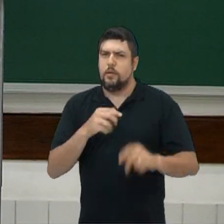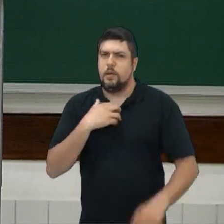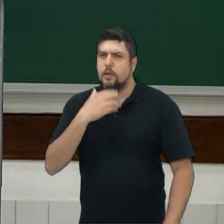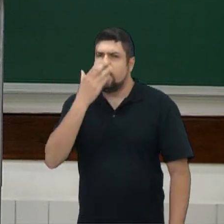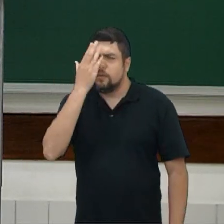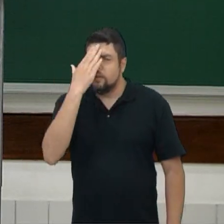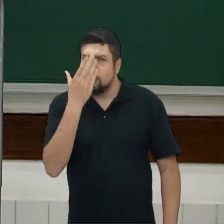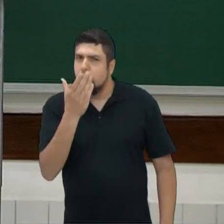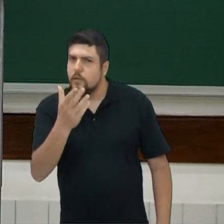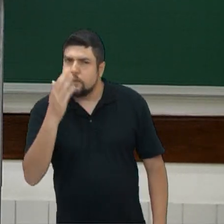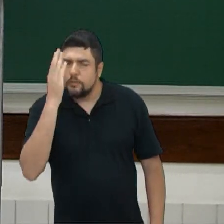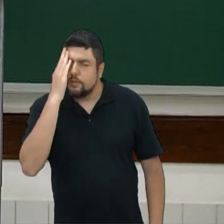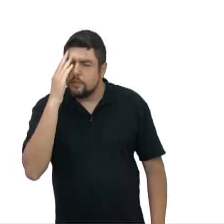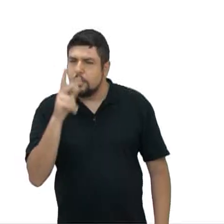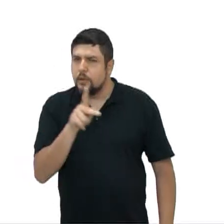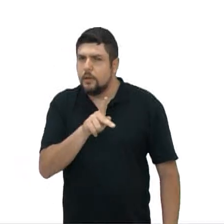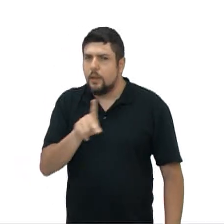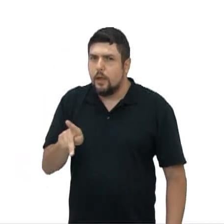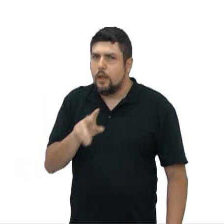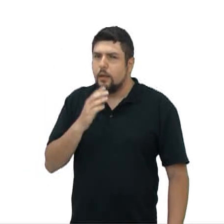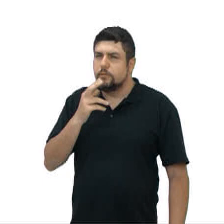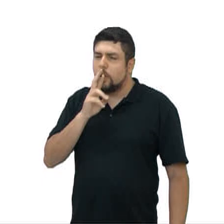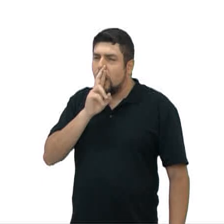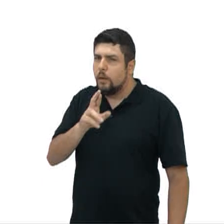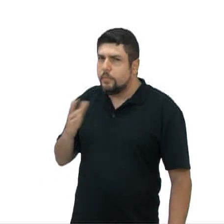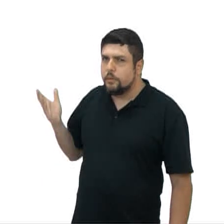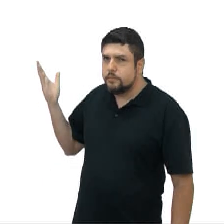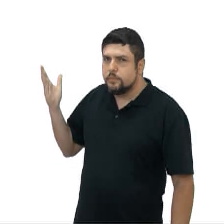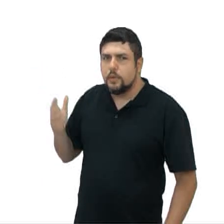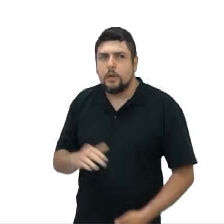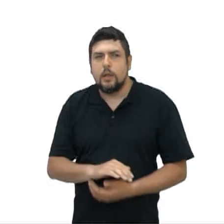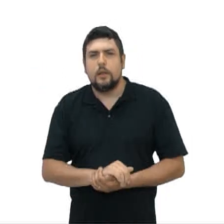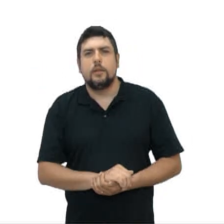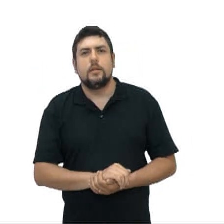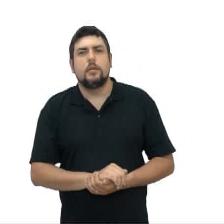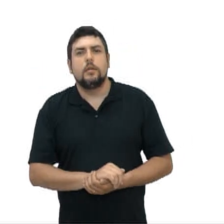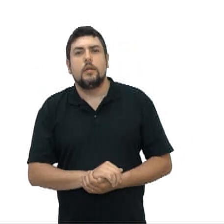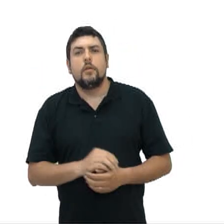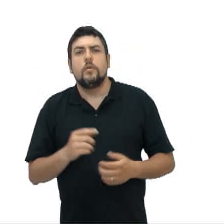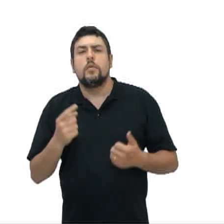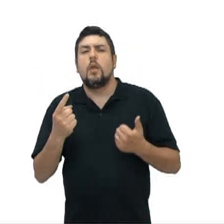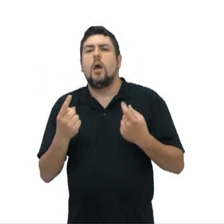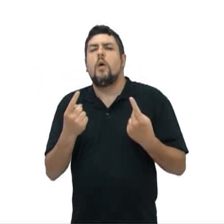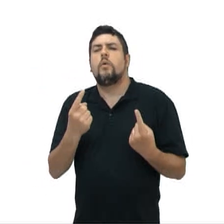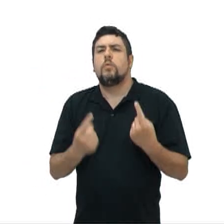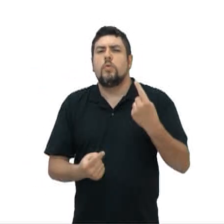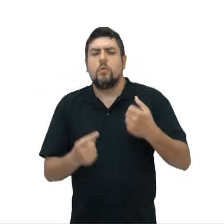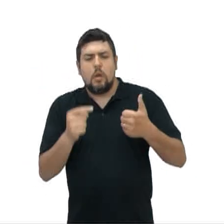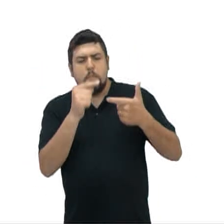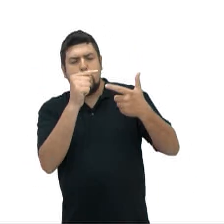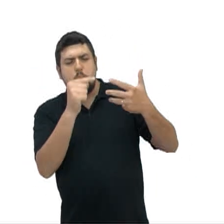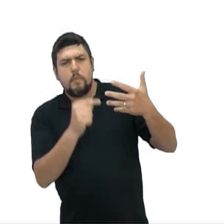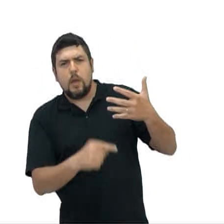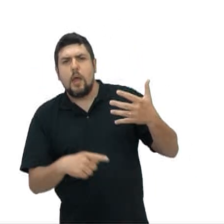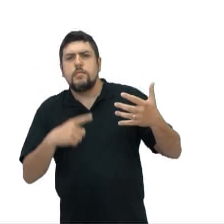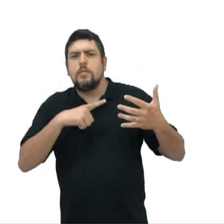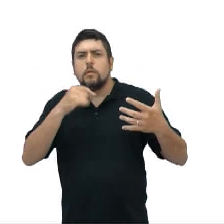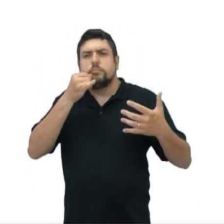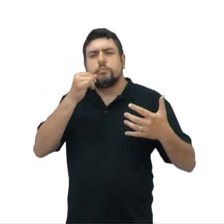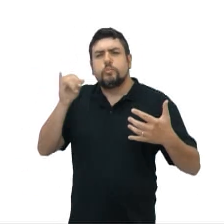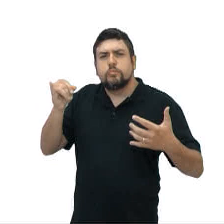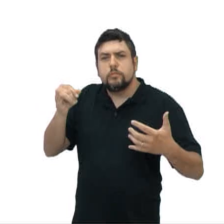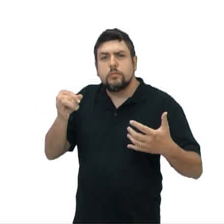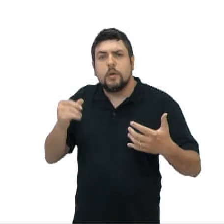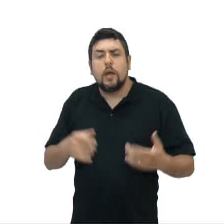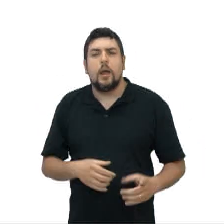a resposta desse exercício, né, galera? Dos compostos moleculares abaixo, qual é capaz de conduzir corrente elétrica? É a